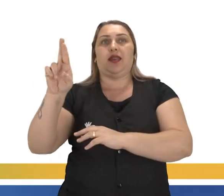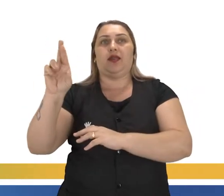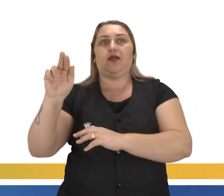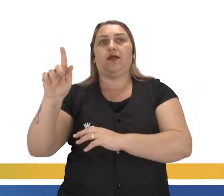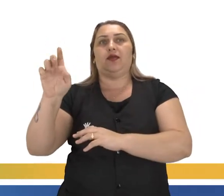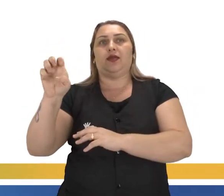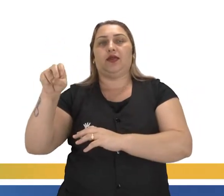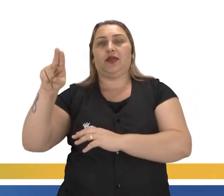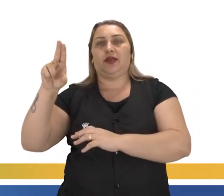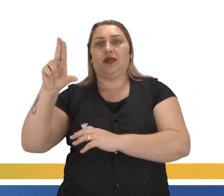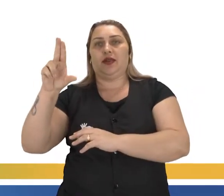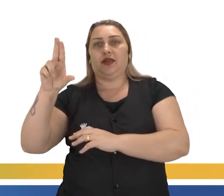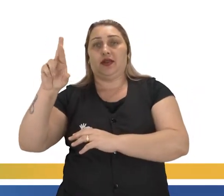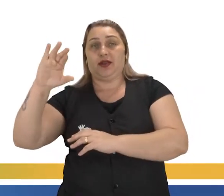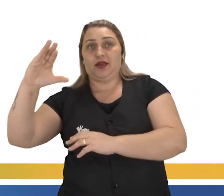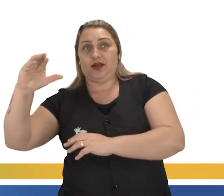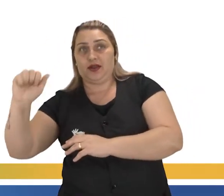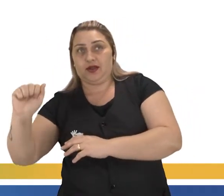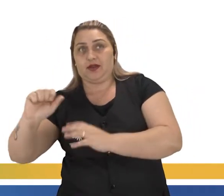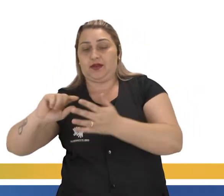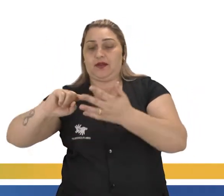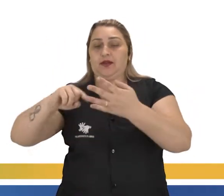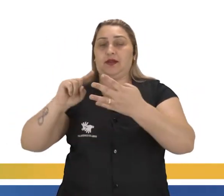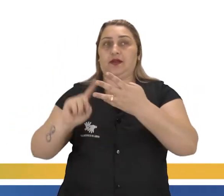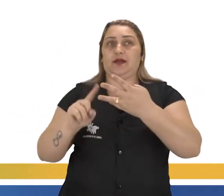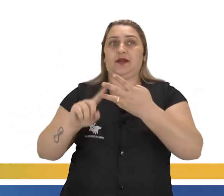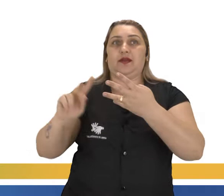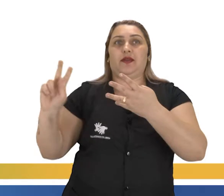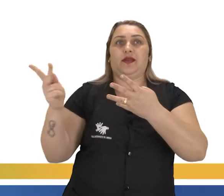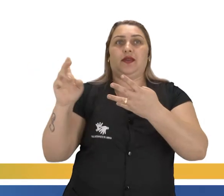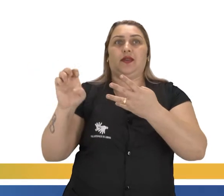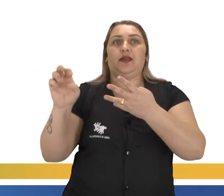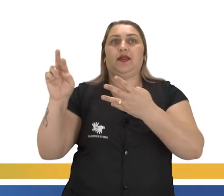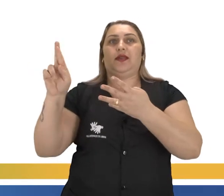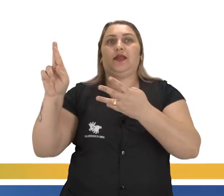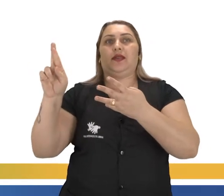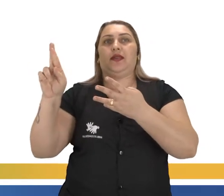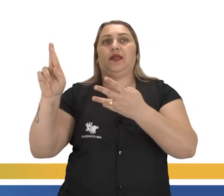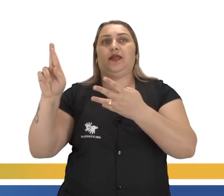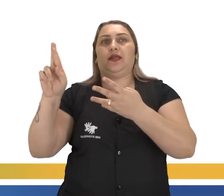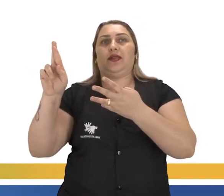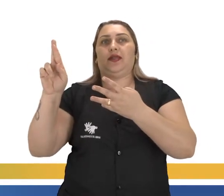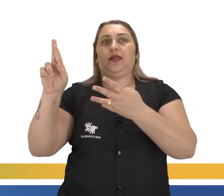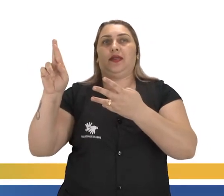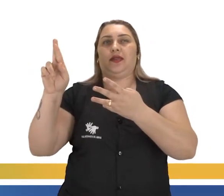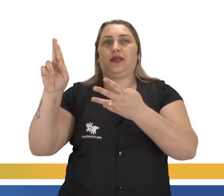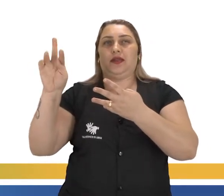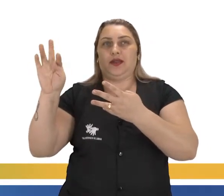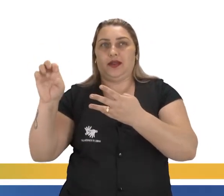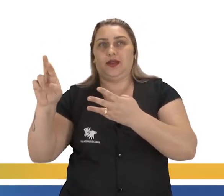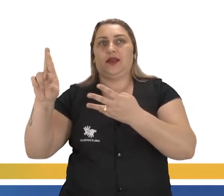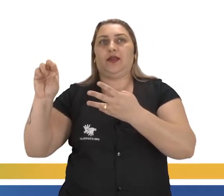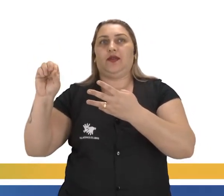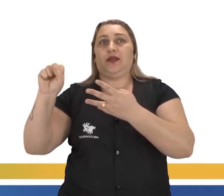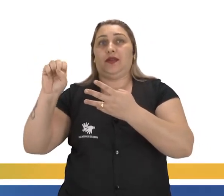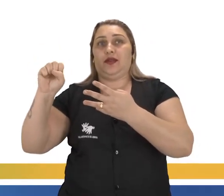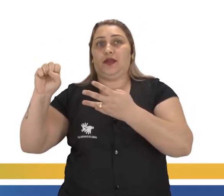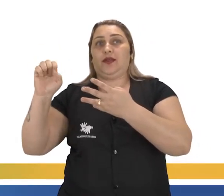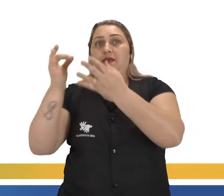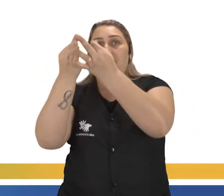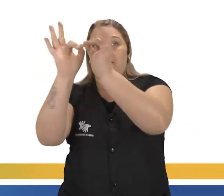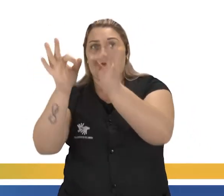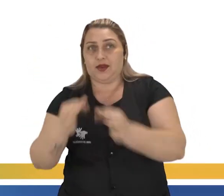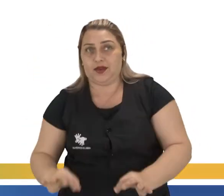tenho as heterossemânticas e, por último, os biléxicos. E agora nós vamos ver a diferença de cada um